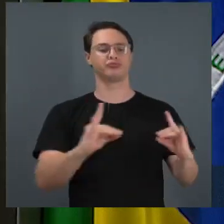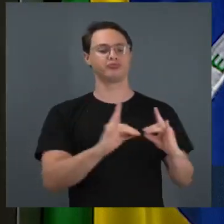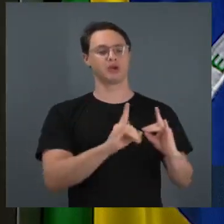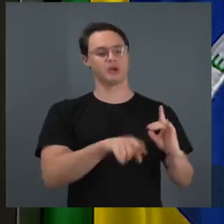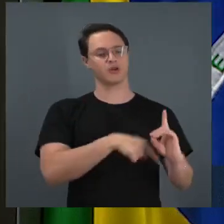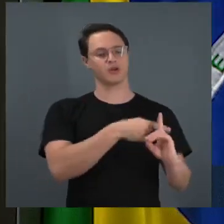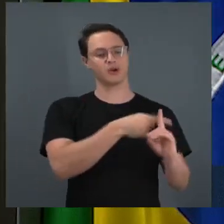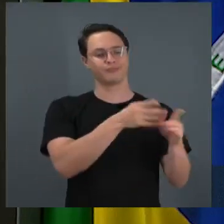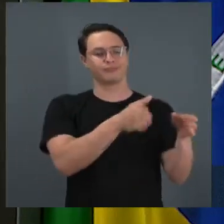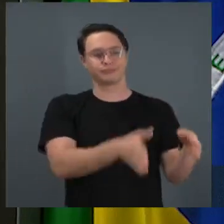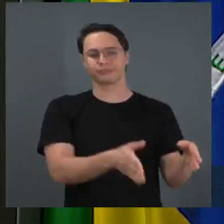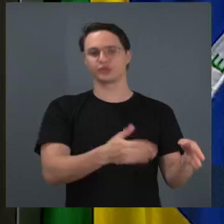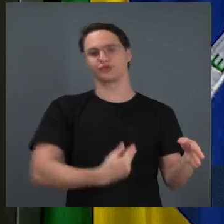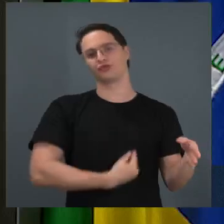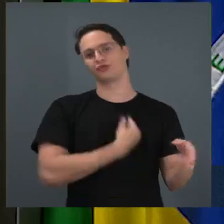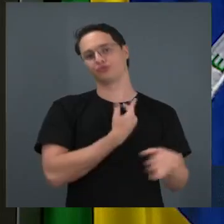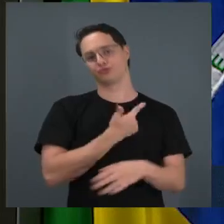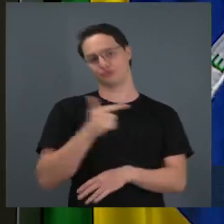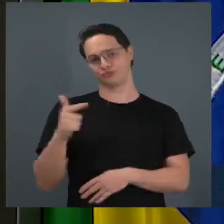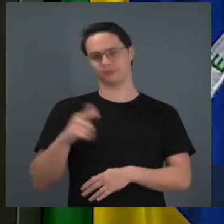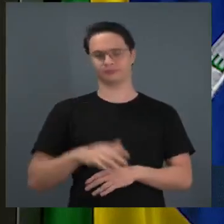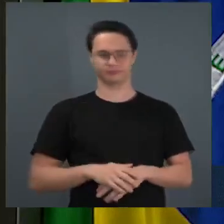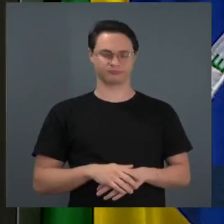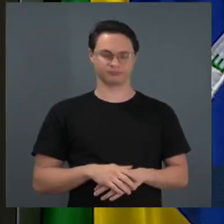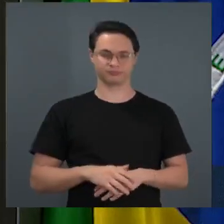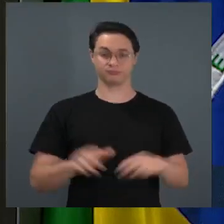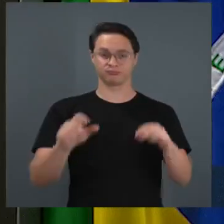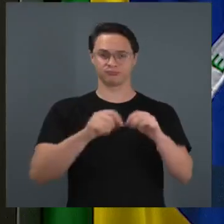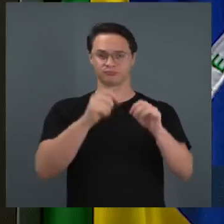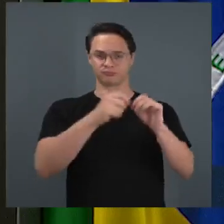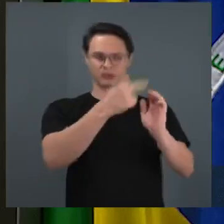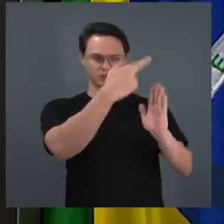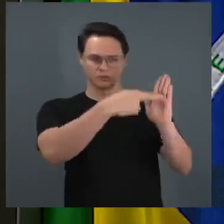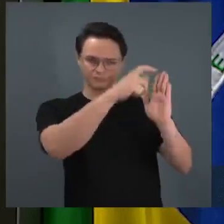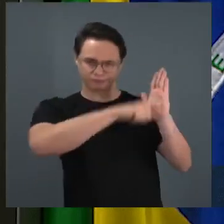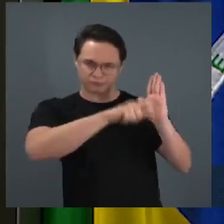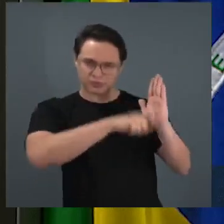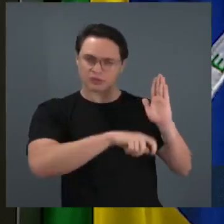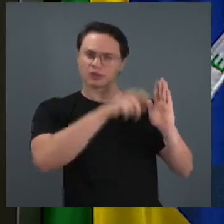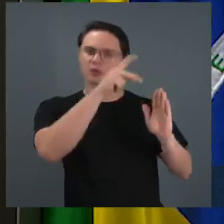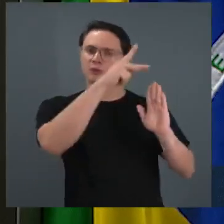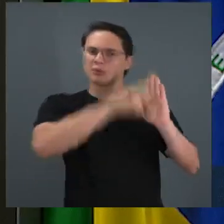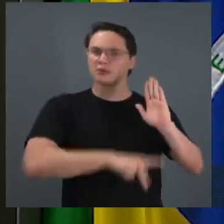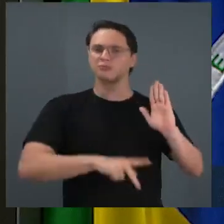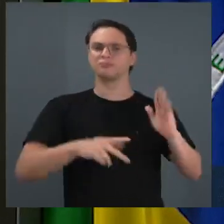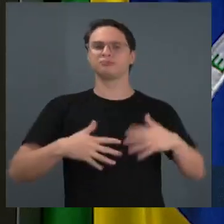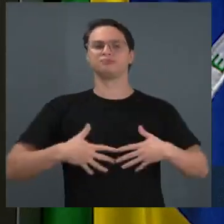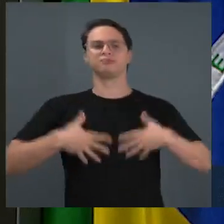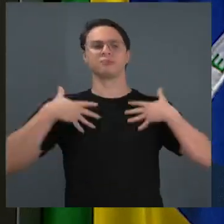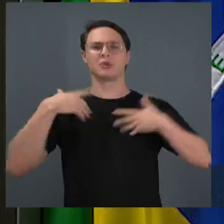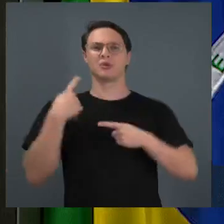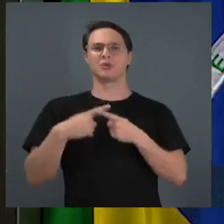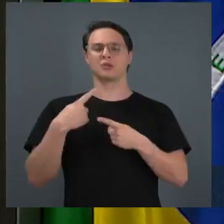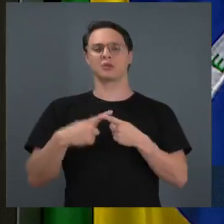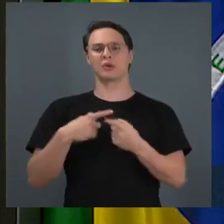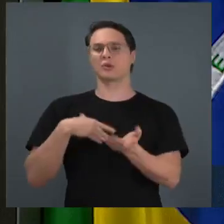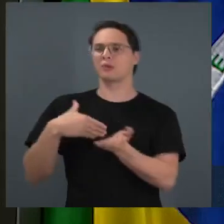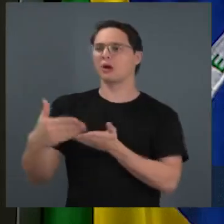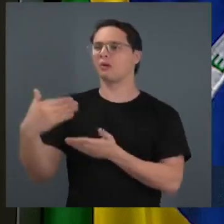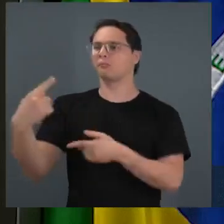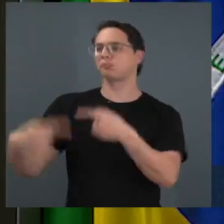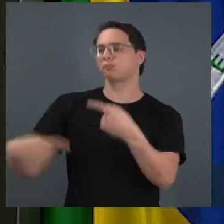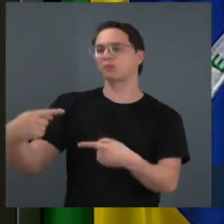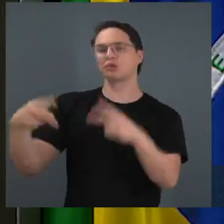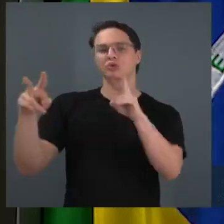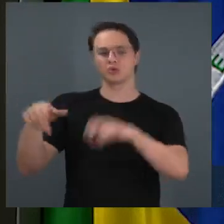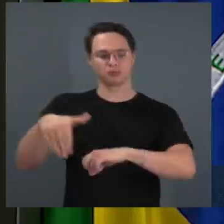fazer presente. Eu relato esse projeto com muita satisfação, porque não adianta conversarmos sobre a situação do povo